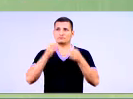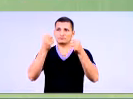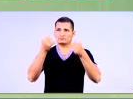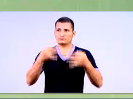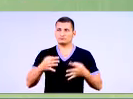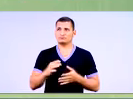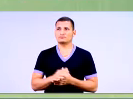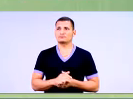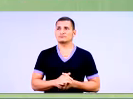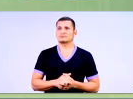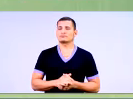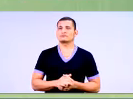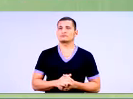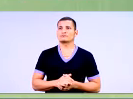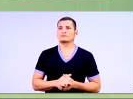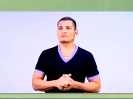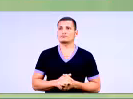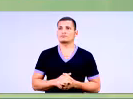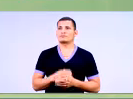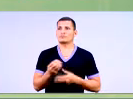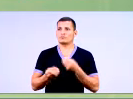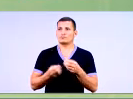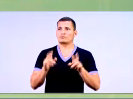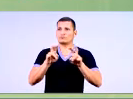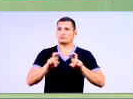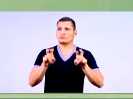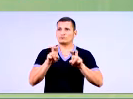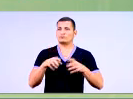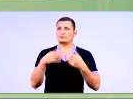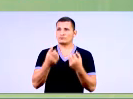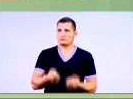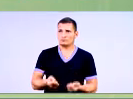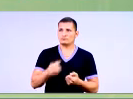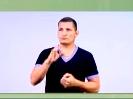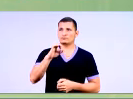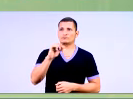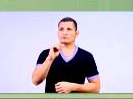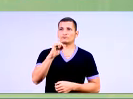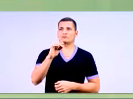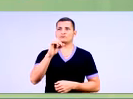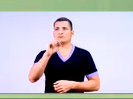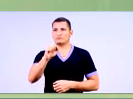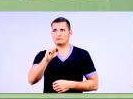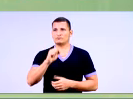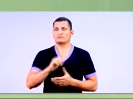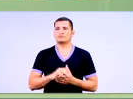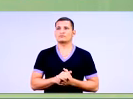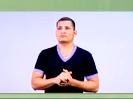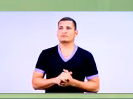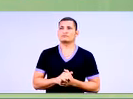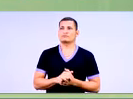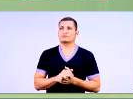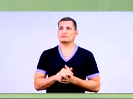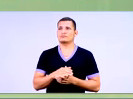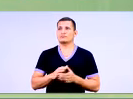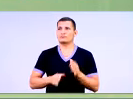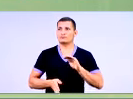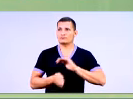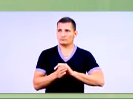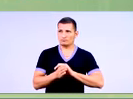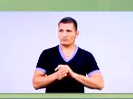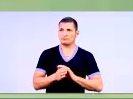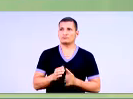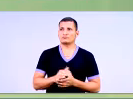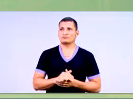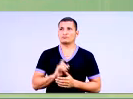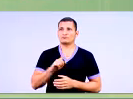cada etapa do computador. Ele aceita os dados, né, como input, essa seria a primeira etapa.